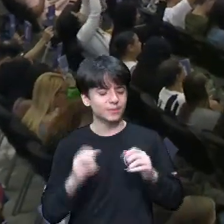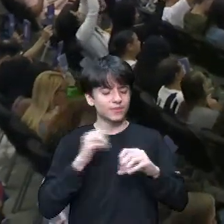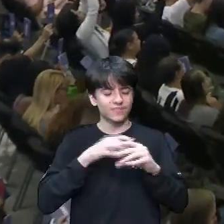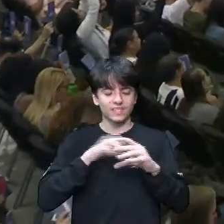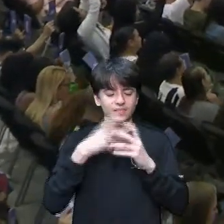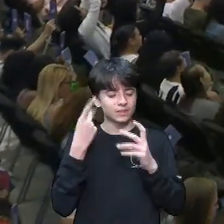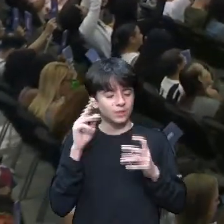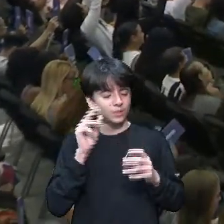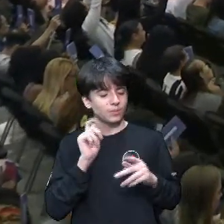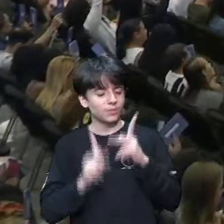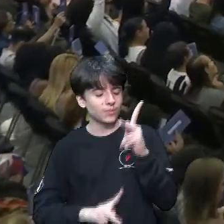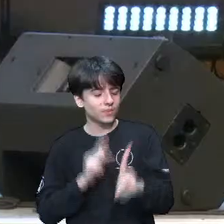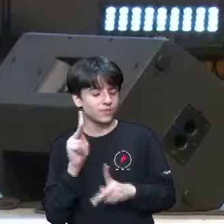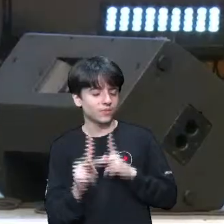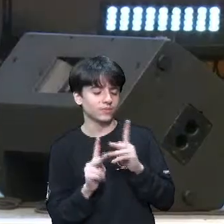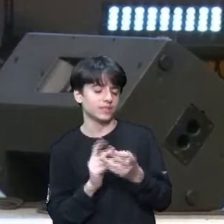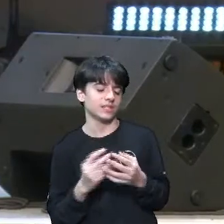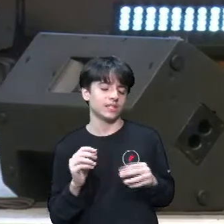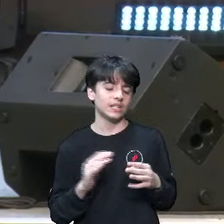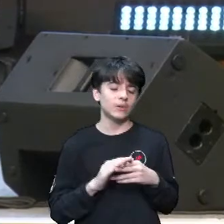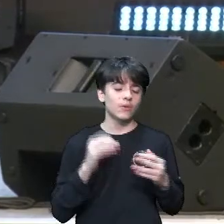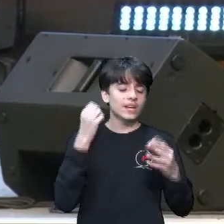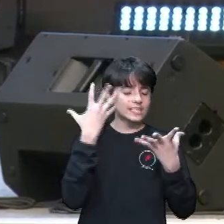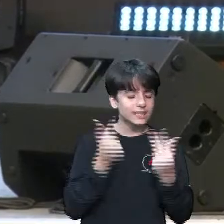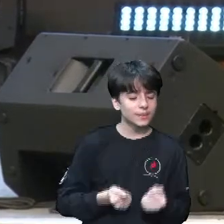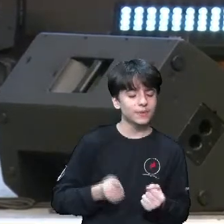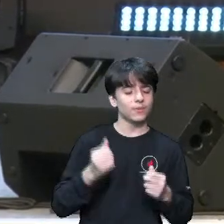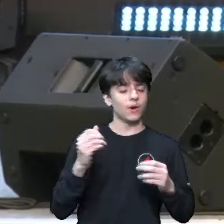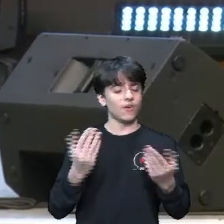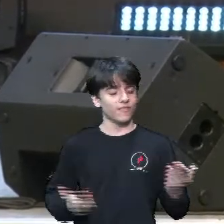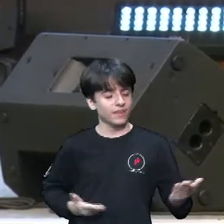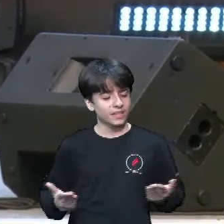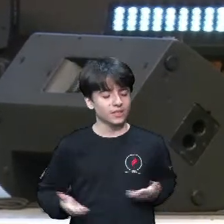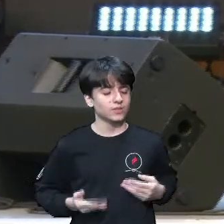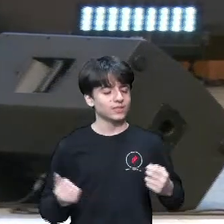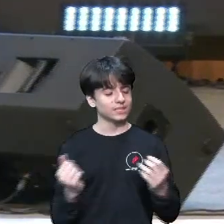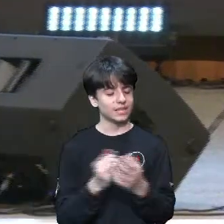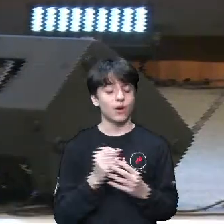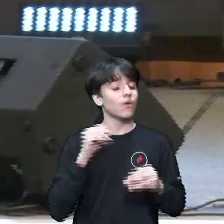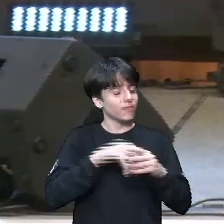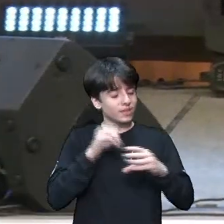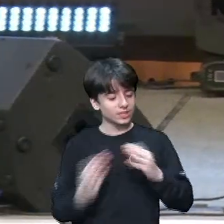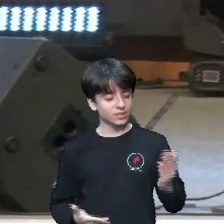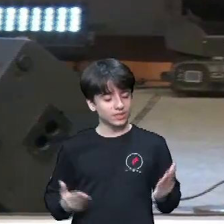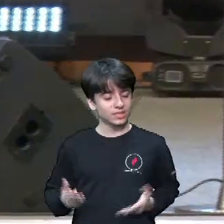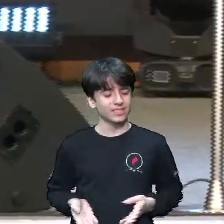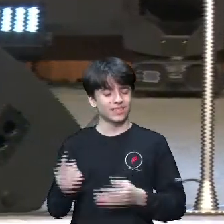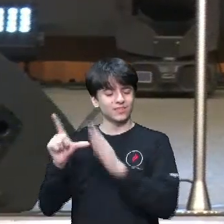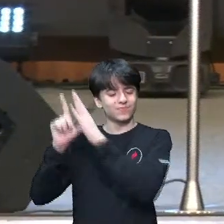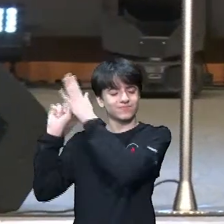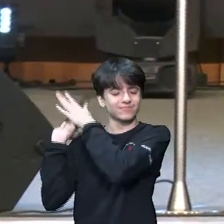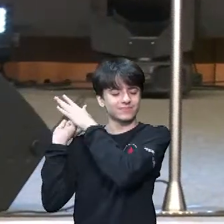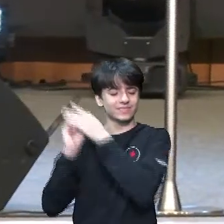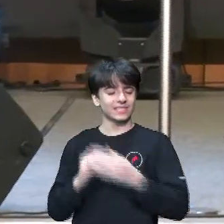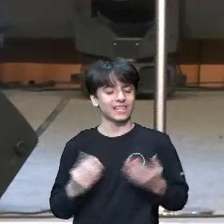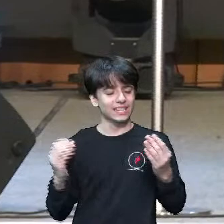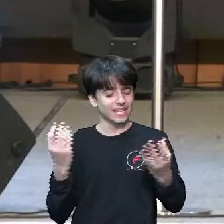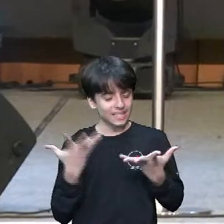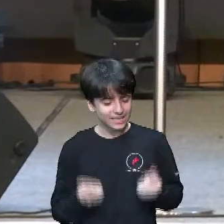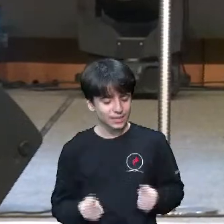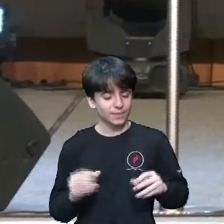Senhor recebeu as ofertas dos Teus servos no passado, recebe, Senhor, a oferta do Teu povo nesta noite. Abençoa